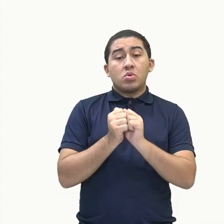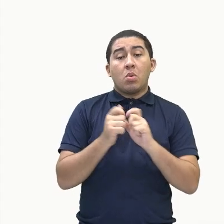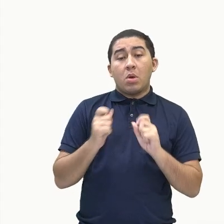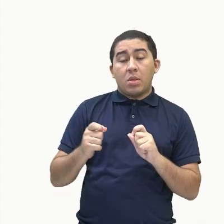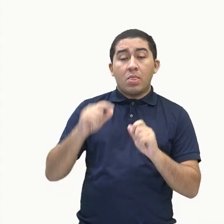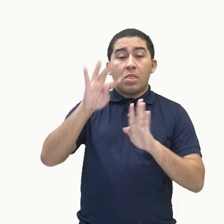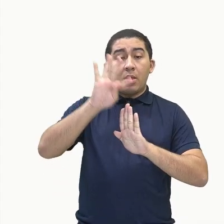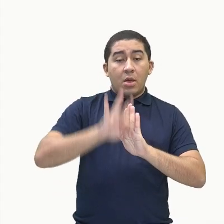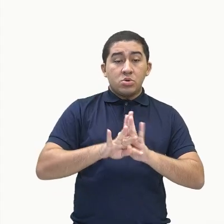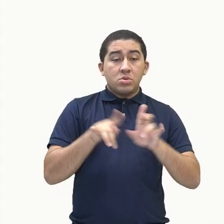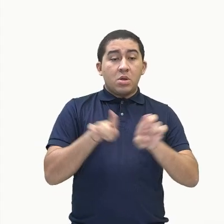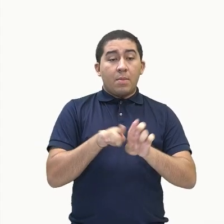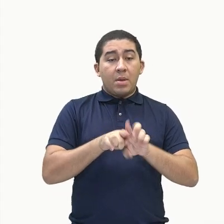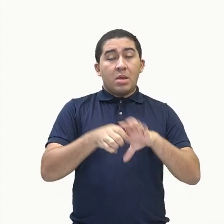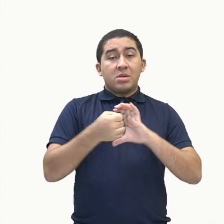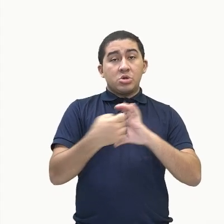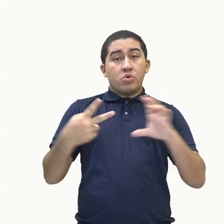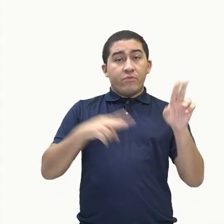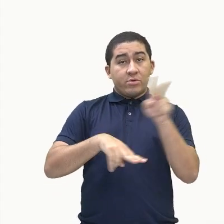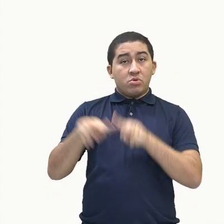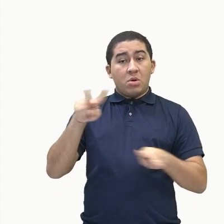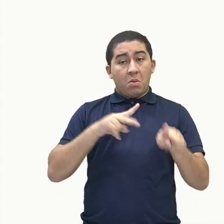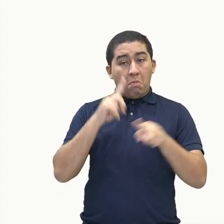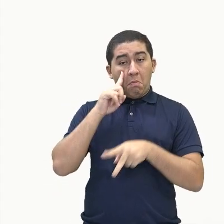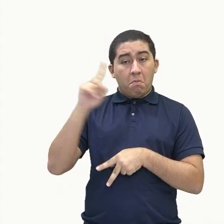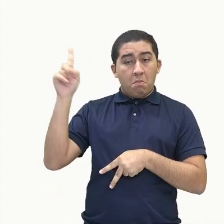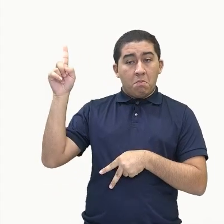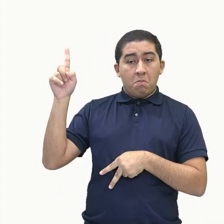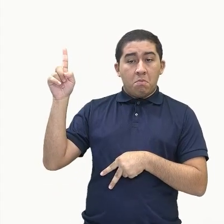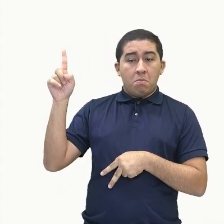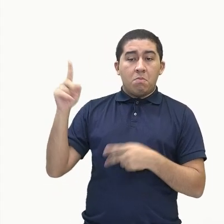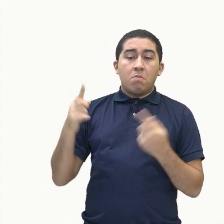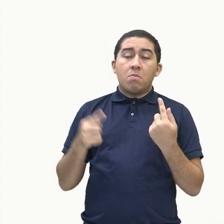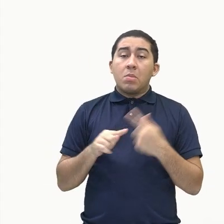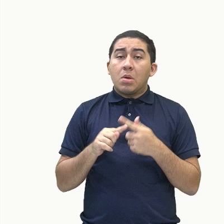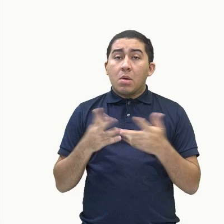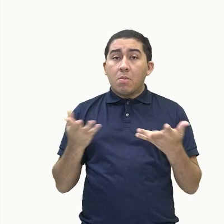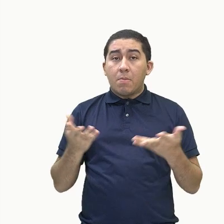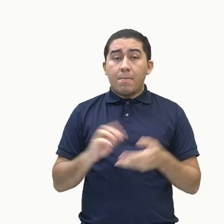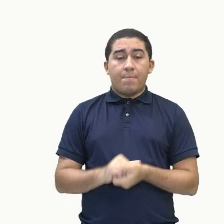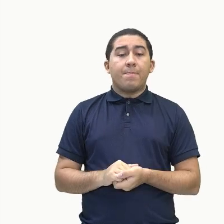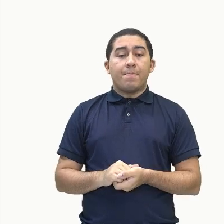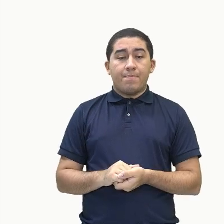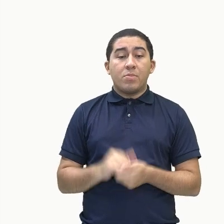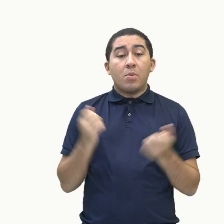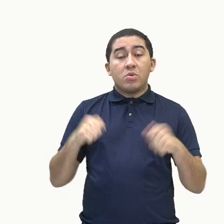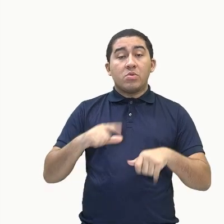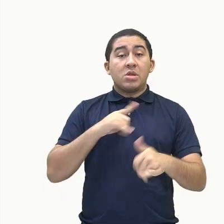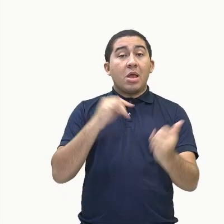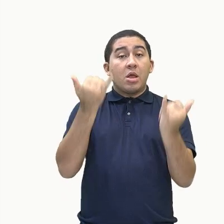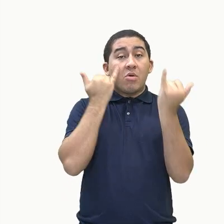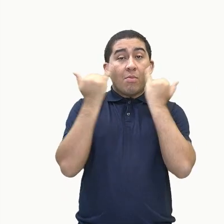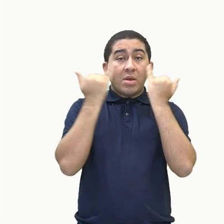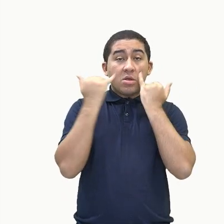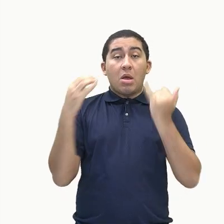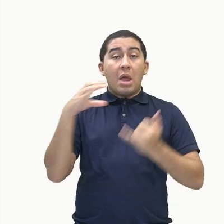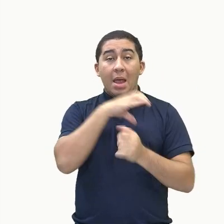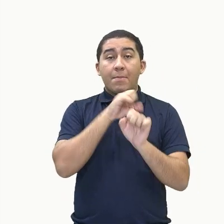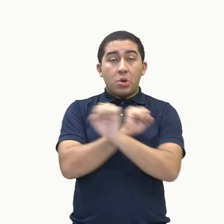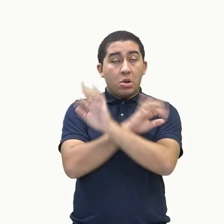texto e elementos visuais, ou seja, linguagem verbal e não verbal? Para transmitir informações de forma